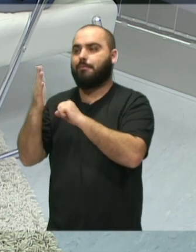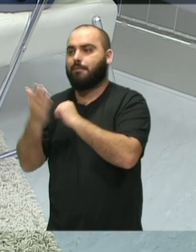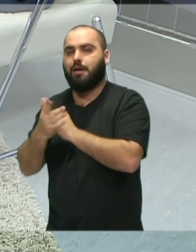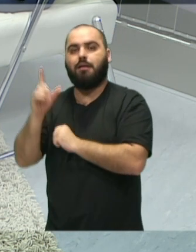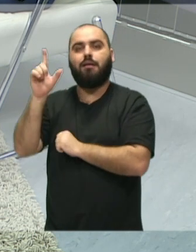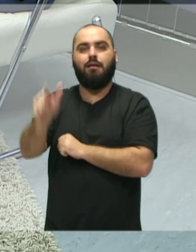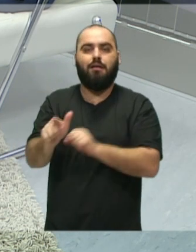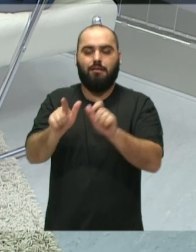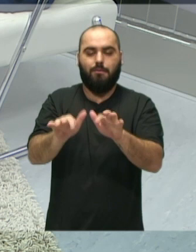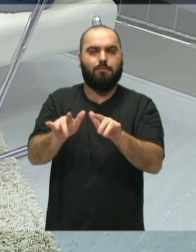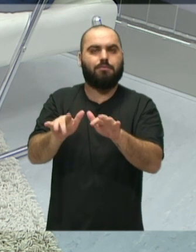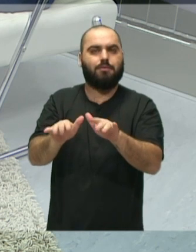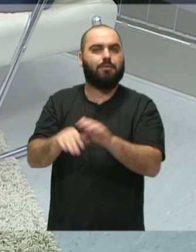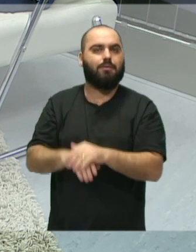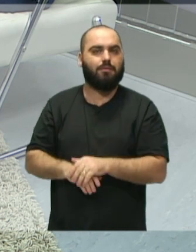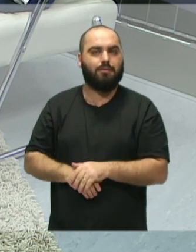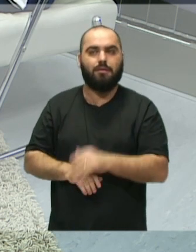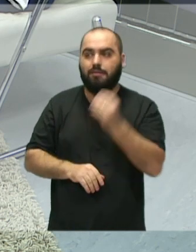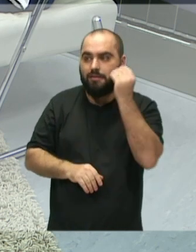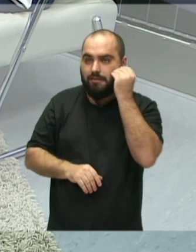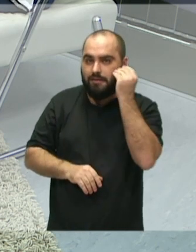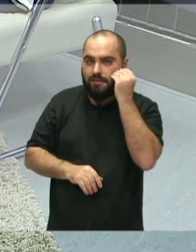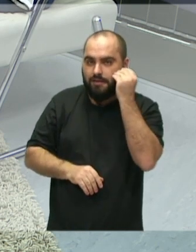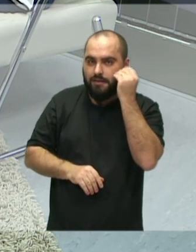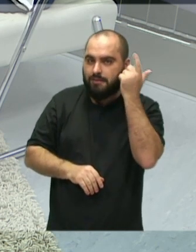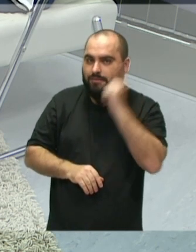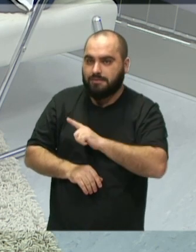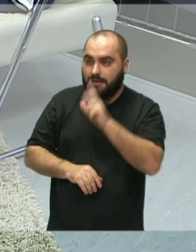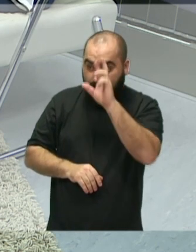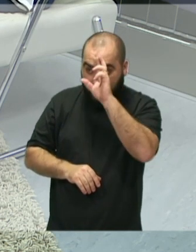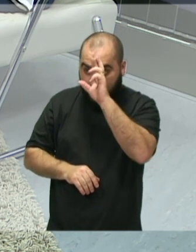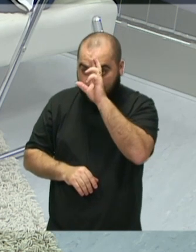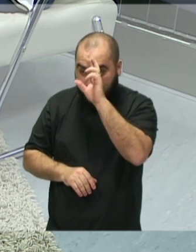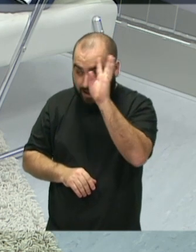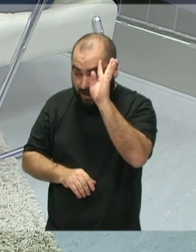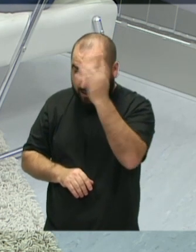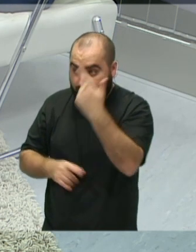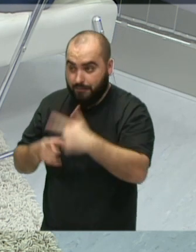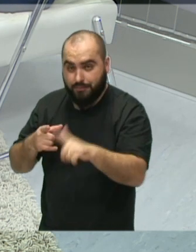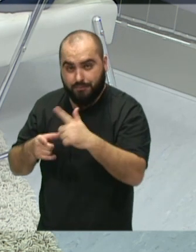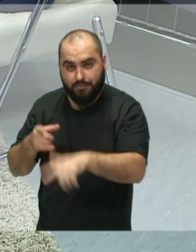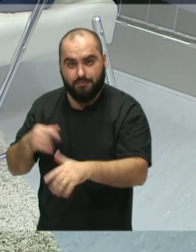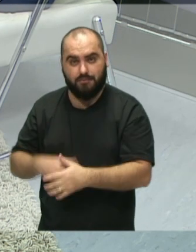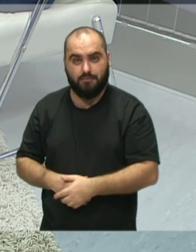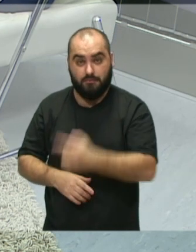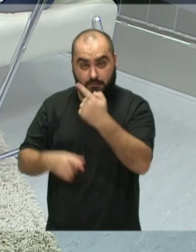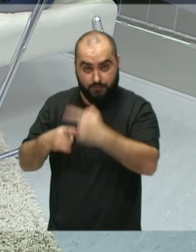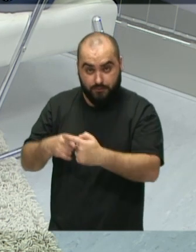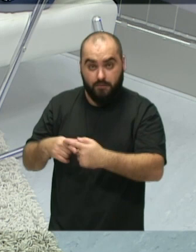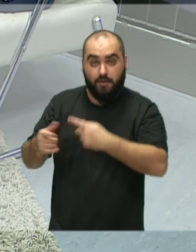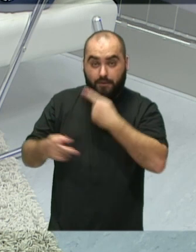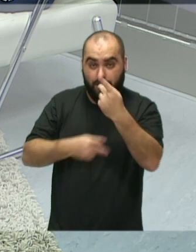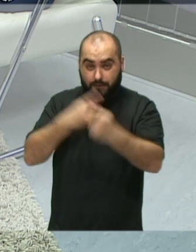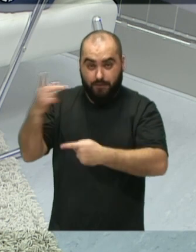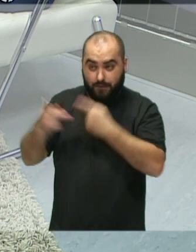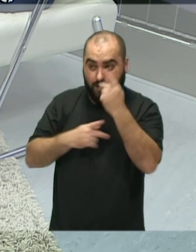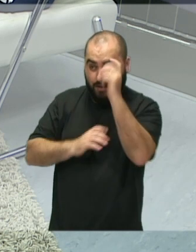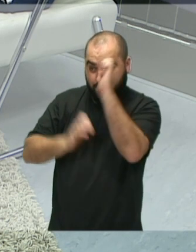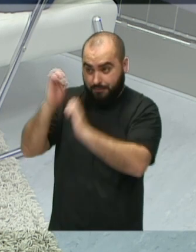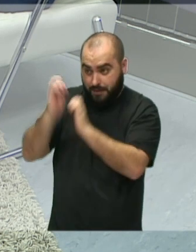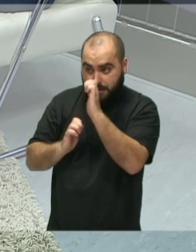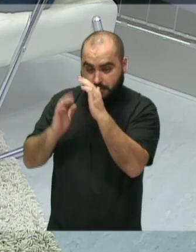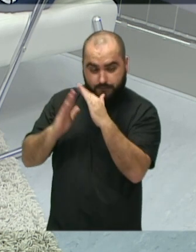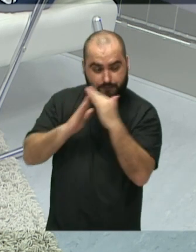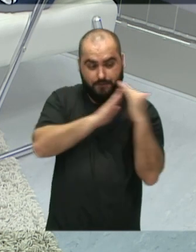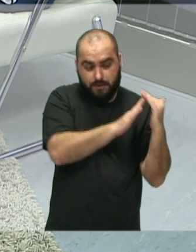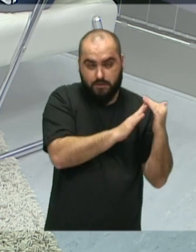pelo computador. Para a gente tentar centralizar e resolver o problema da vida das pessoas. Porque quando a gente fala de uma empresa, não é só o vizinho da porta, é